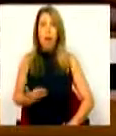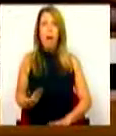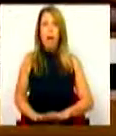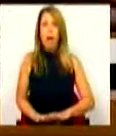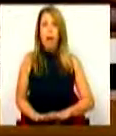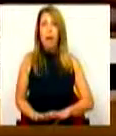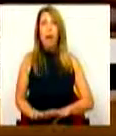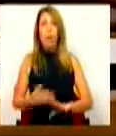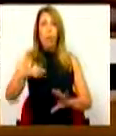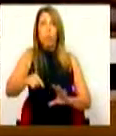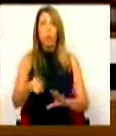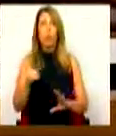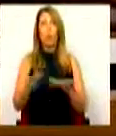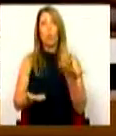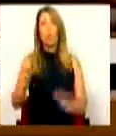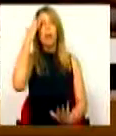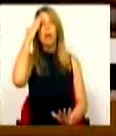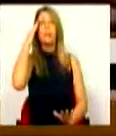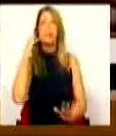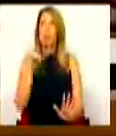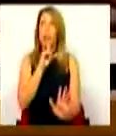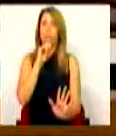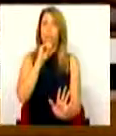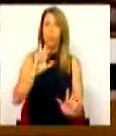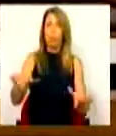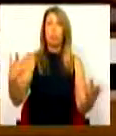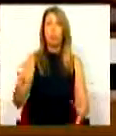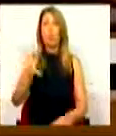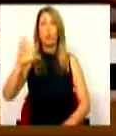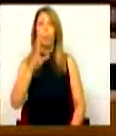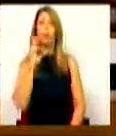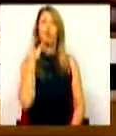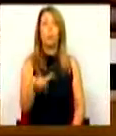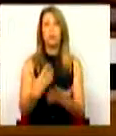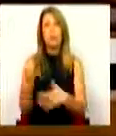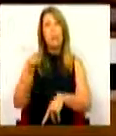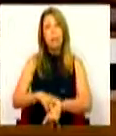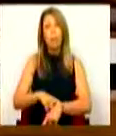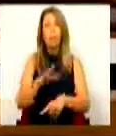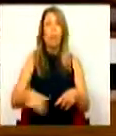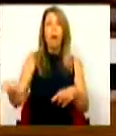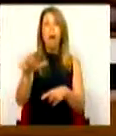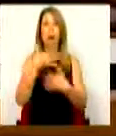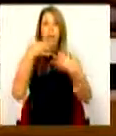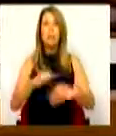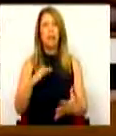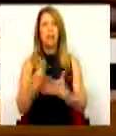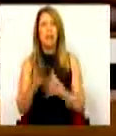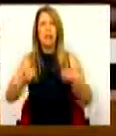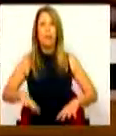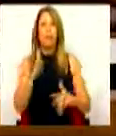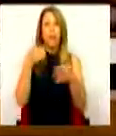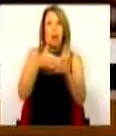capacidade potencial do país em responder no tempo e na dimensão certa para evitar bloqueios, atrasos